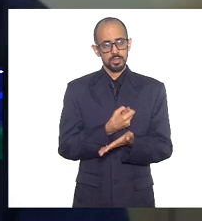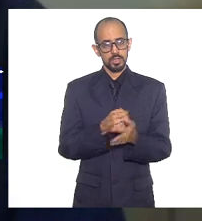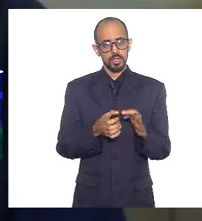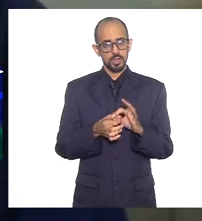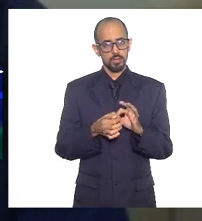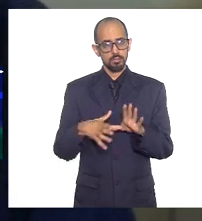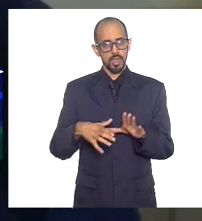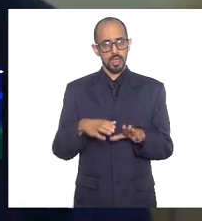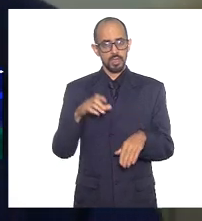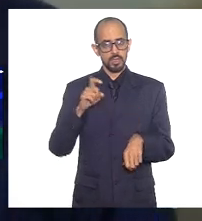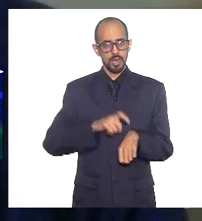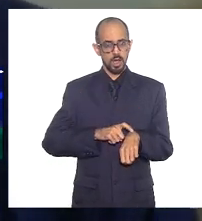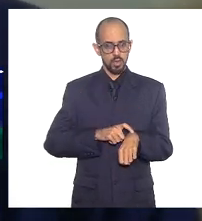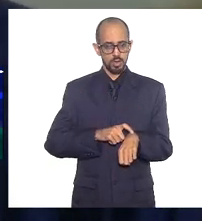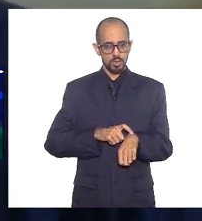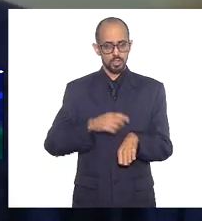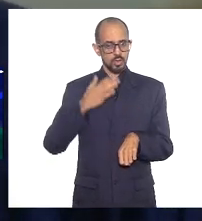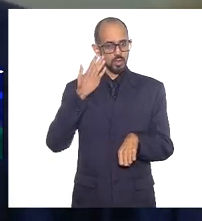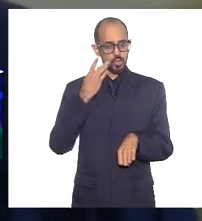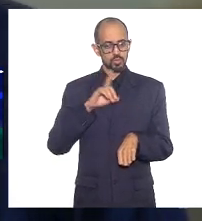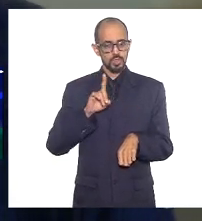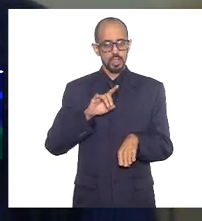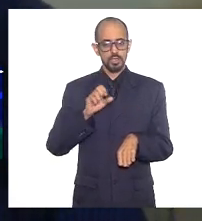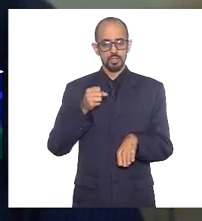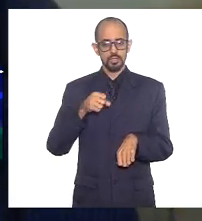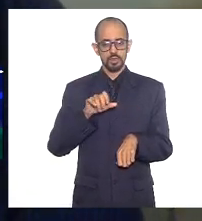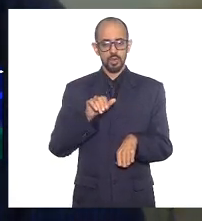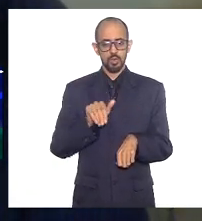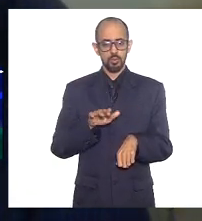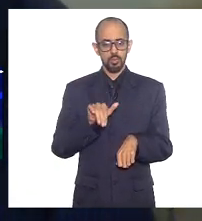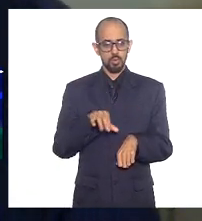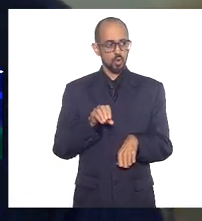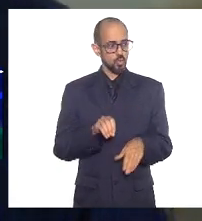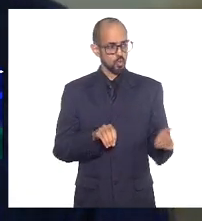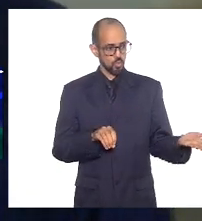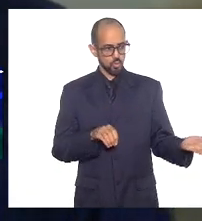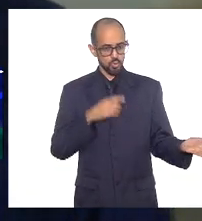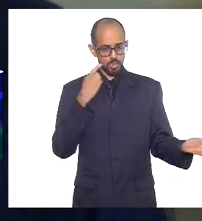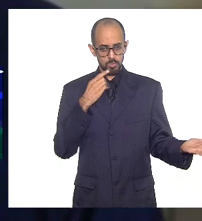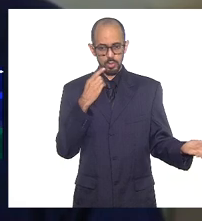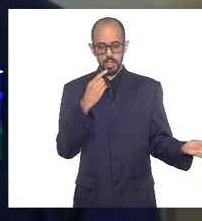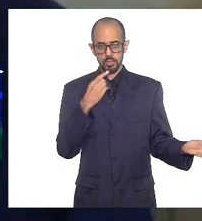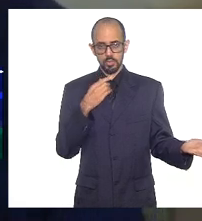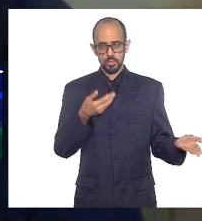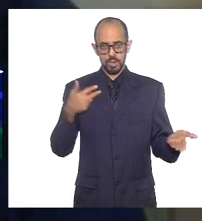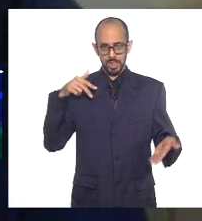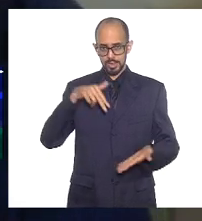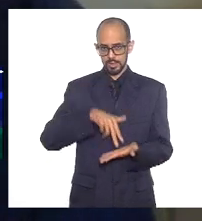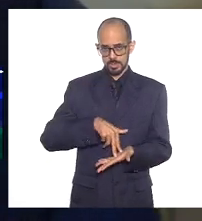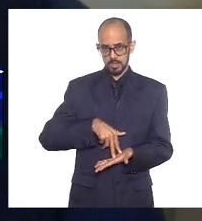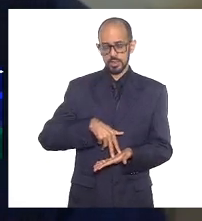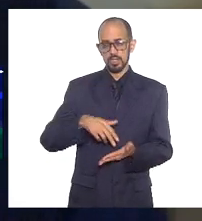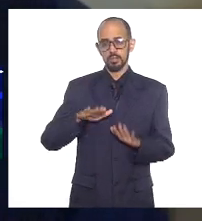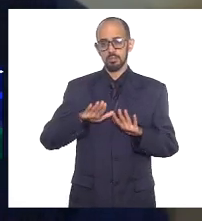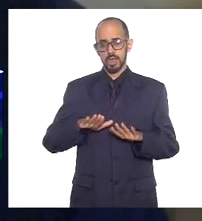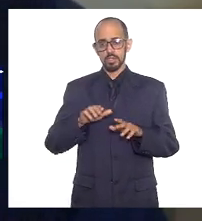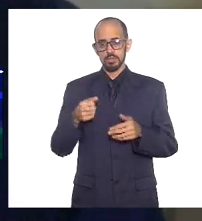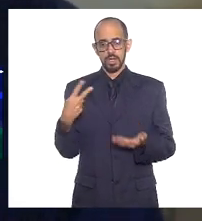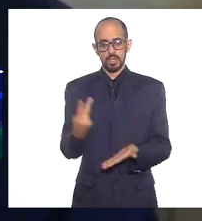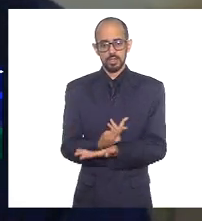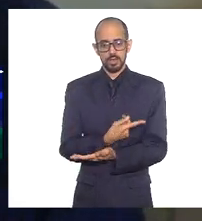não sei se o deputado Bruno Daoari ainda está aí para que isso acontecesse o